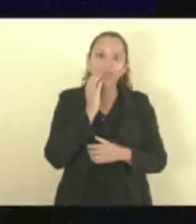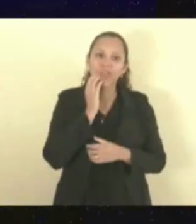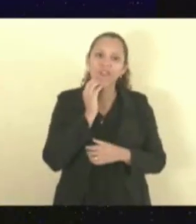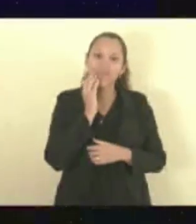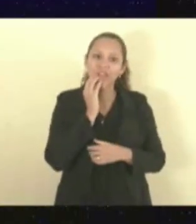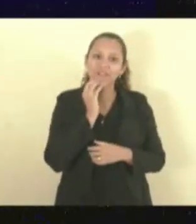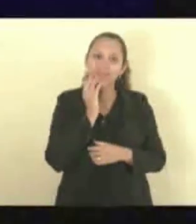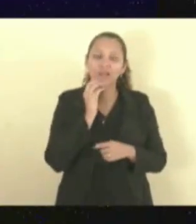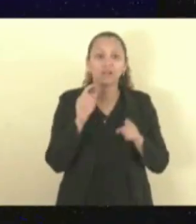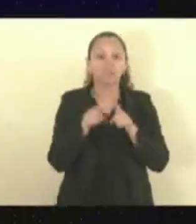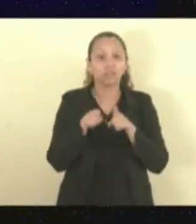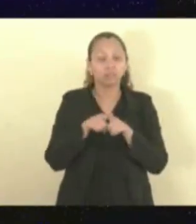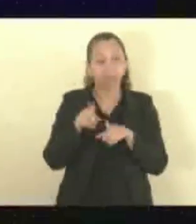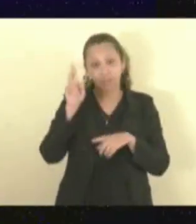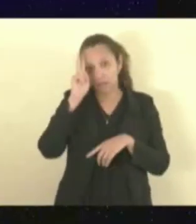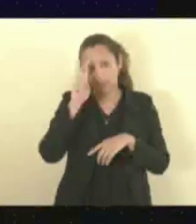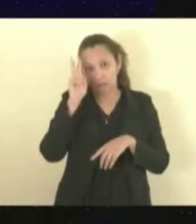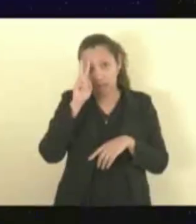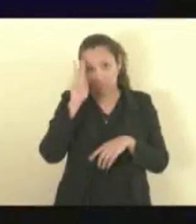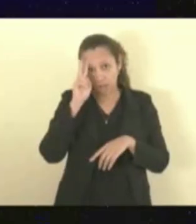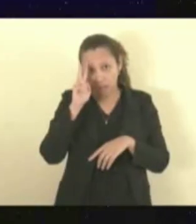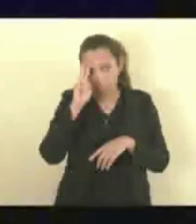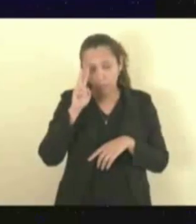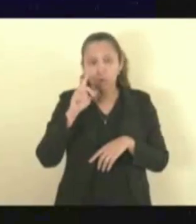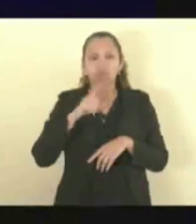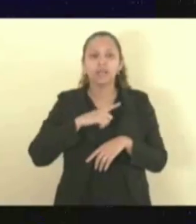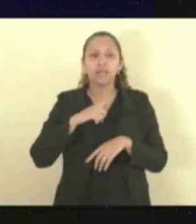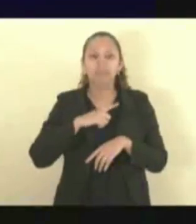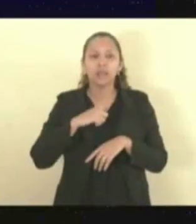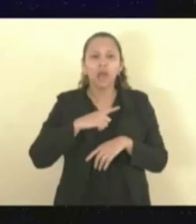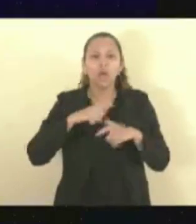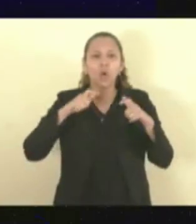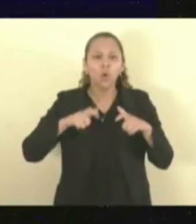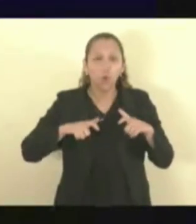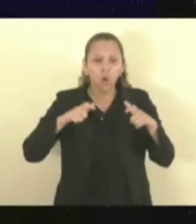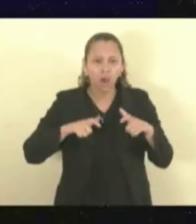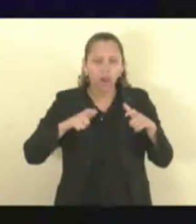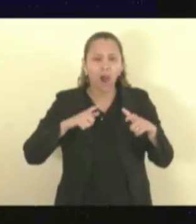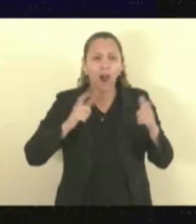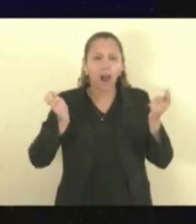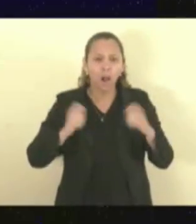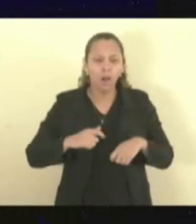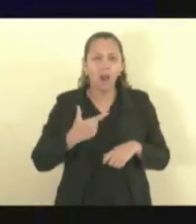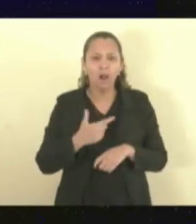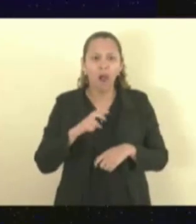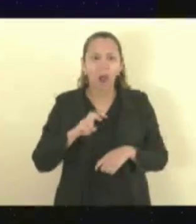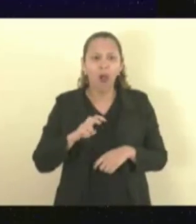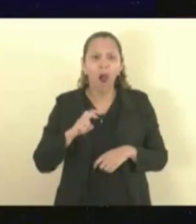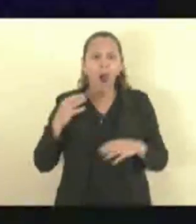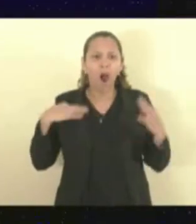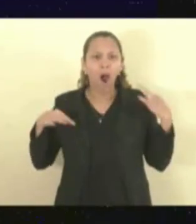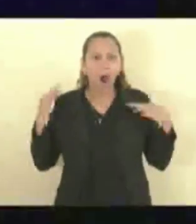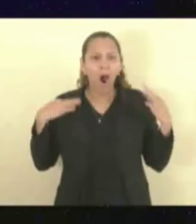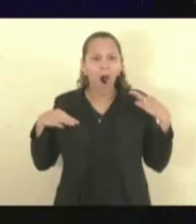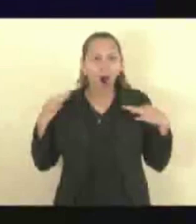Rim National Park, onde existe uma capacidade de suporte de 25 turistas, começando uma